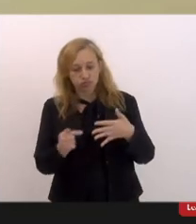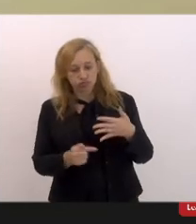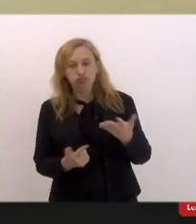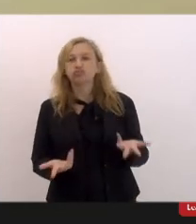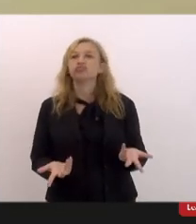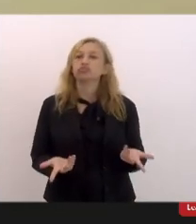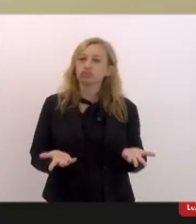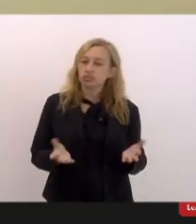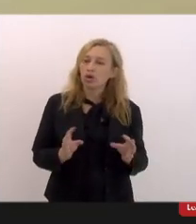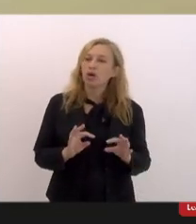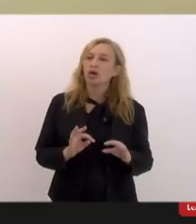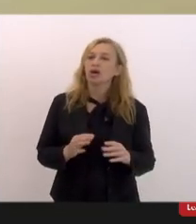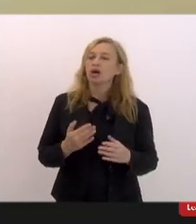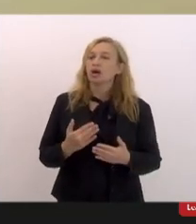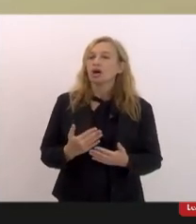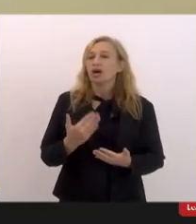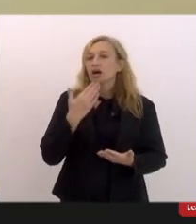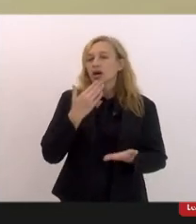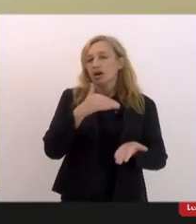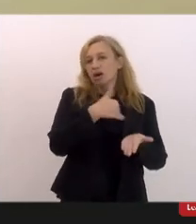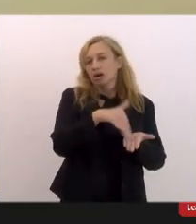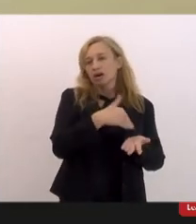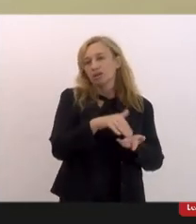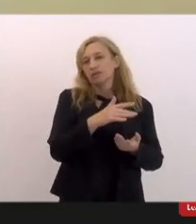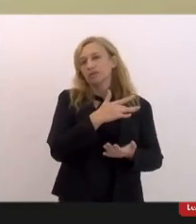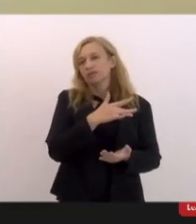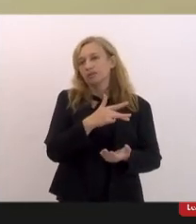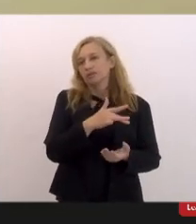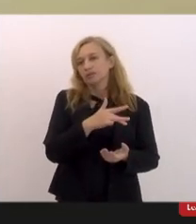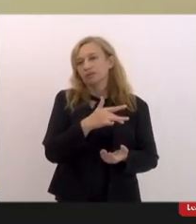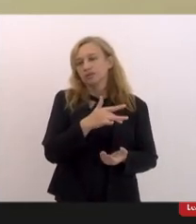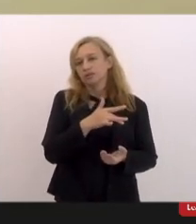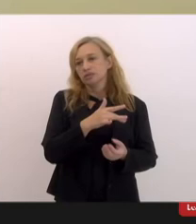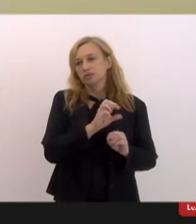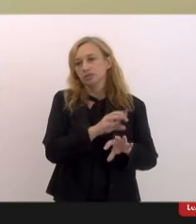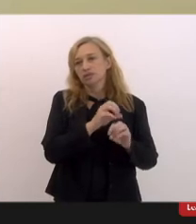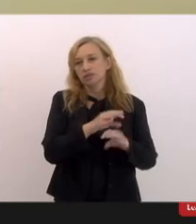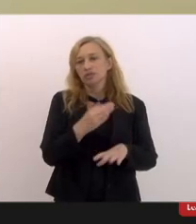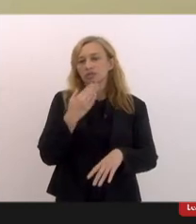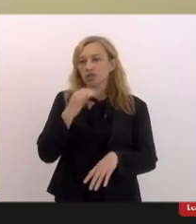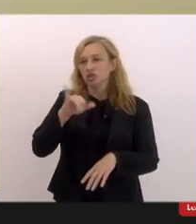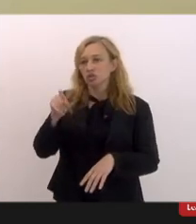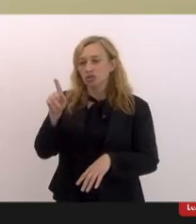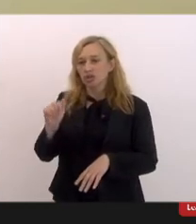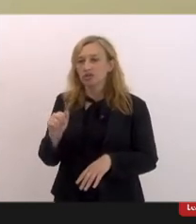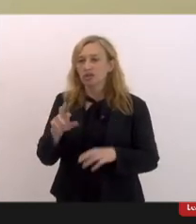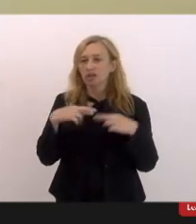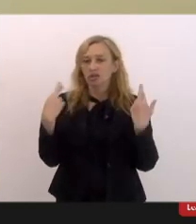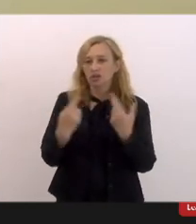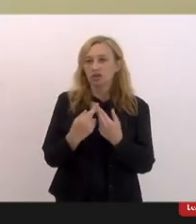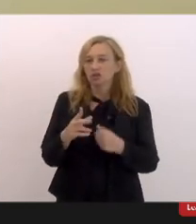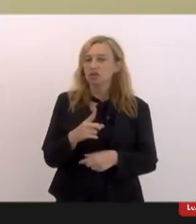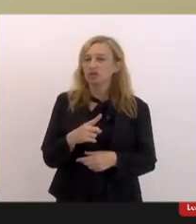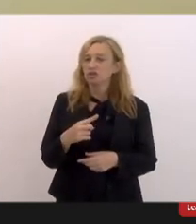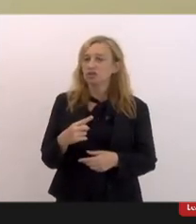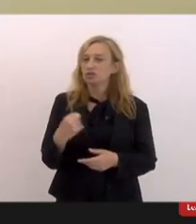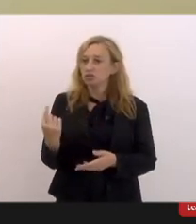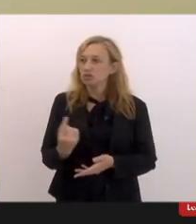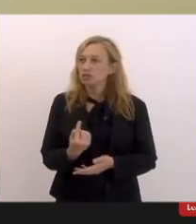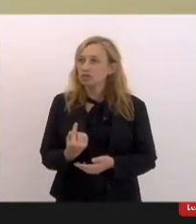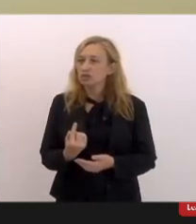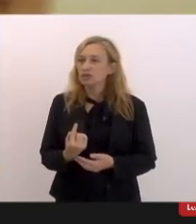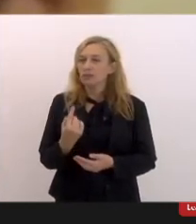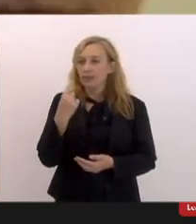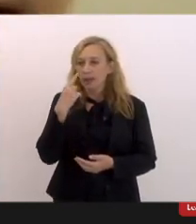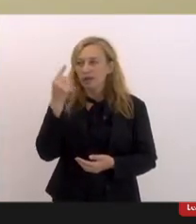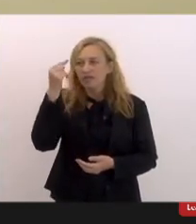de Educação, já sugeri aqui para a Luciana, a gente fazer uma reunião entre as nossas, as COMs,